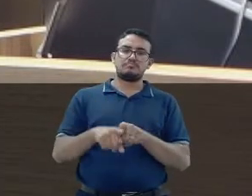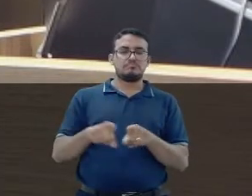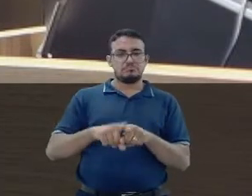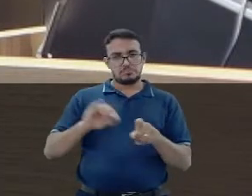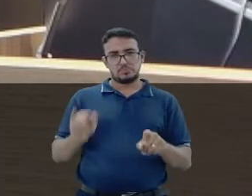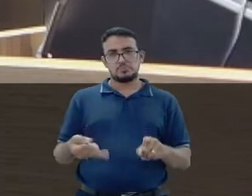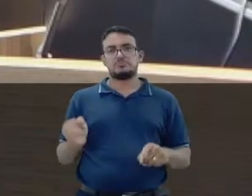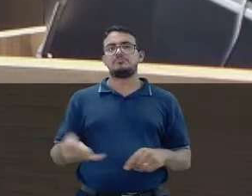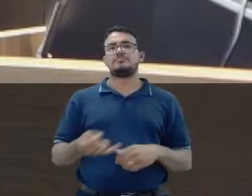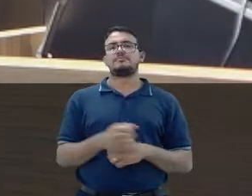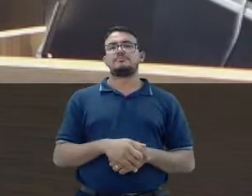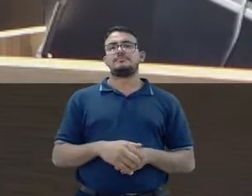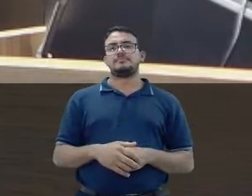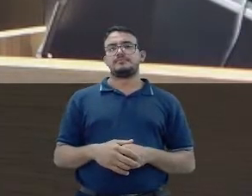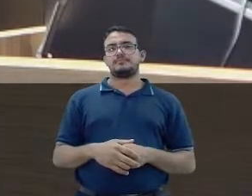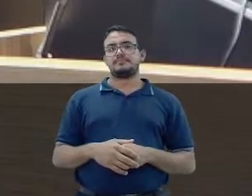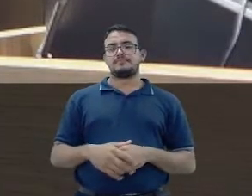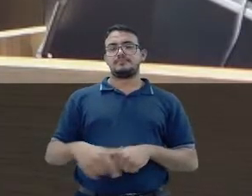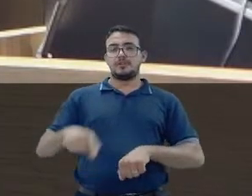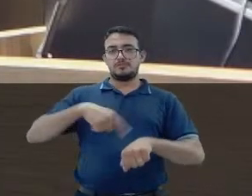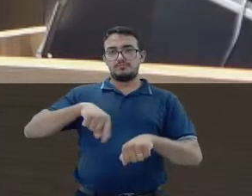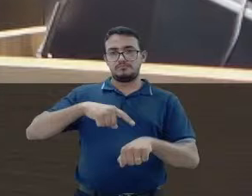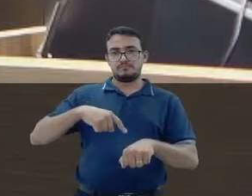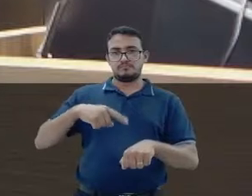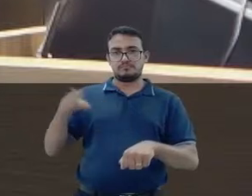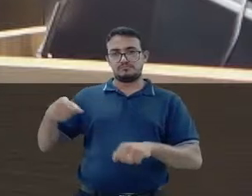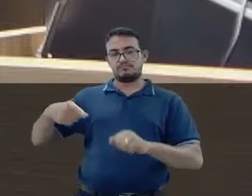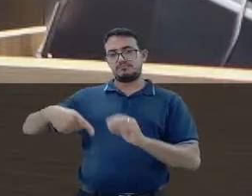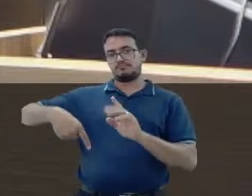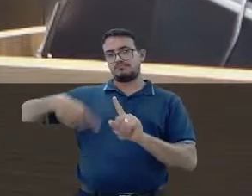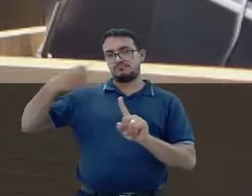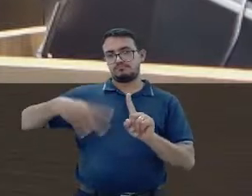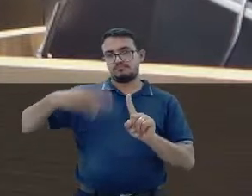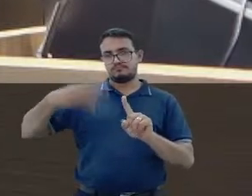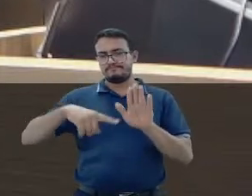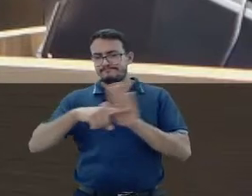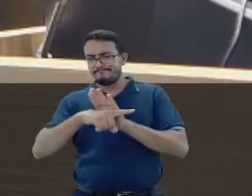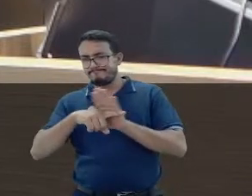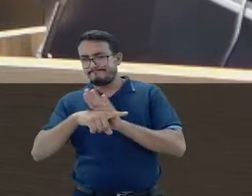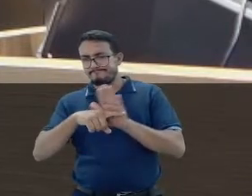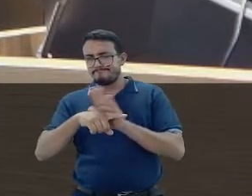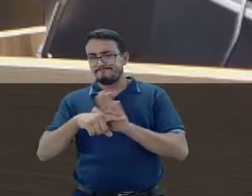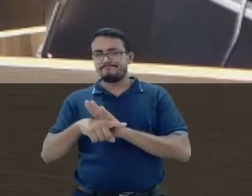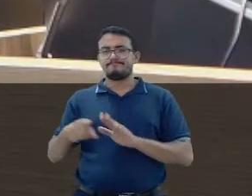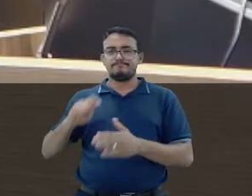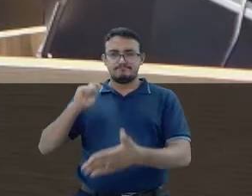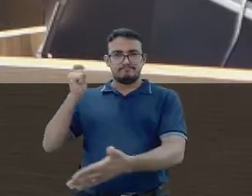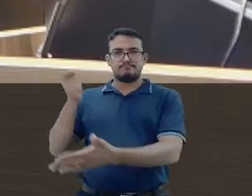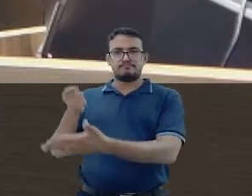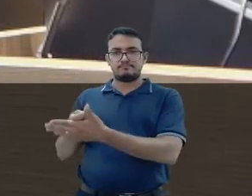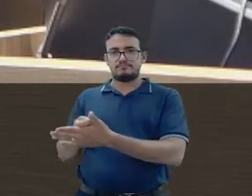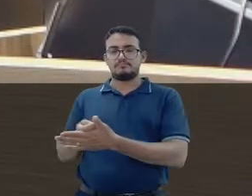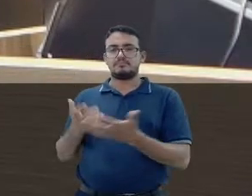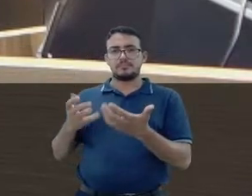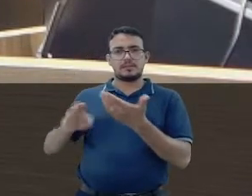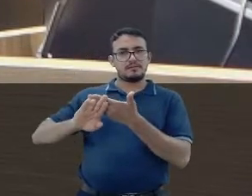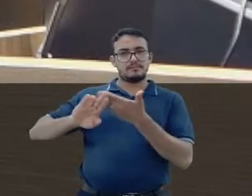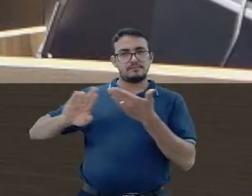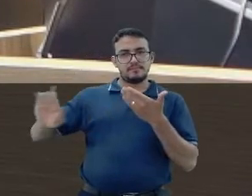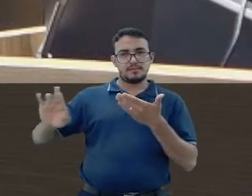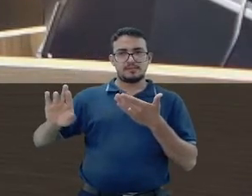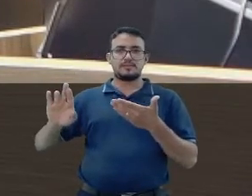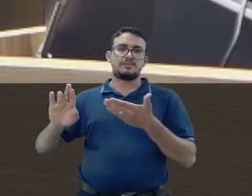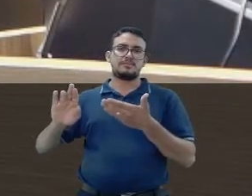reflexos. Honorários periciais, assiste razão aos reclamados ao pretender afastar a condenação em